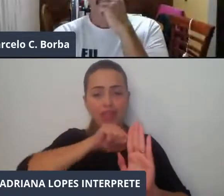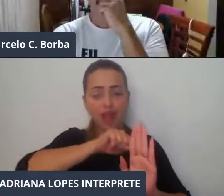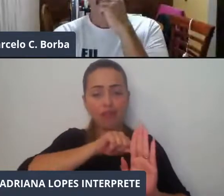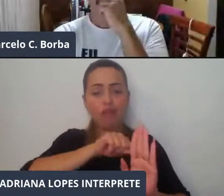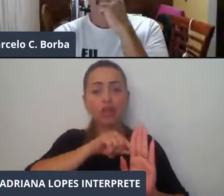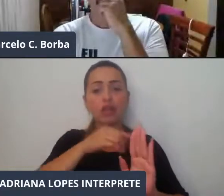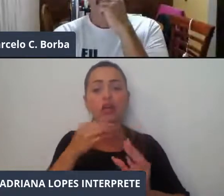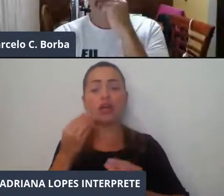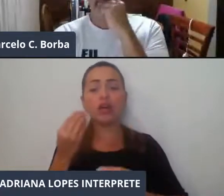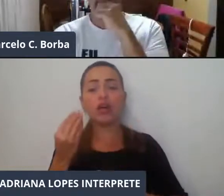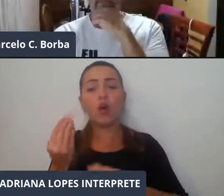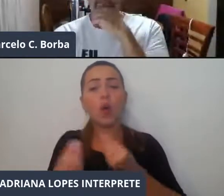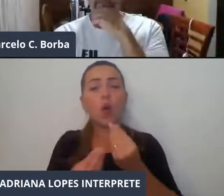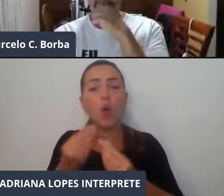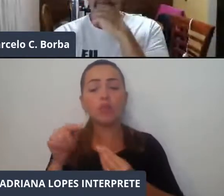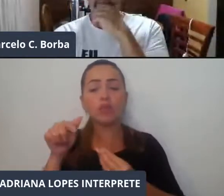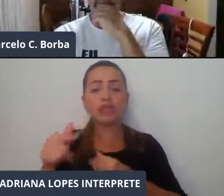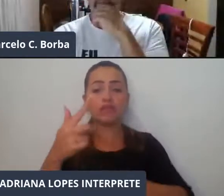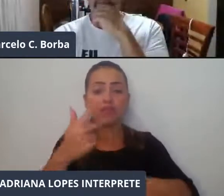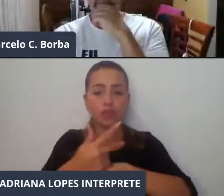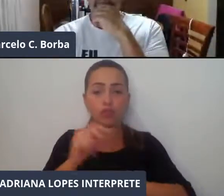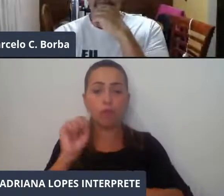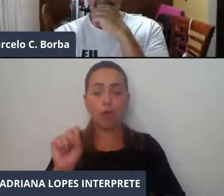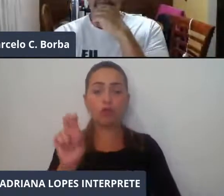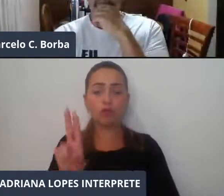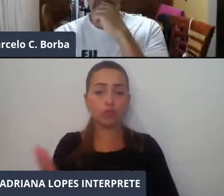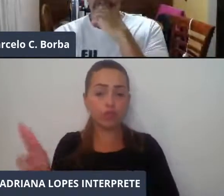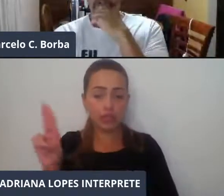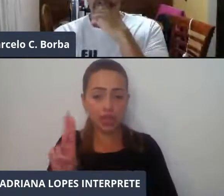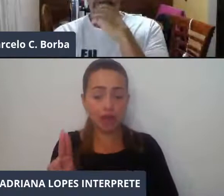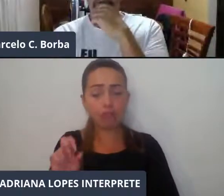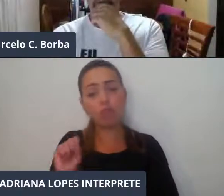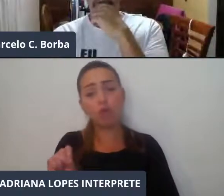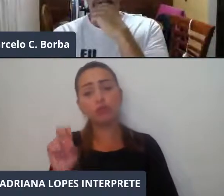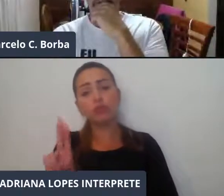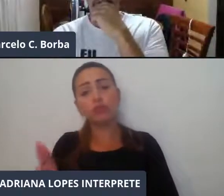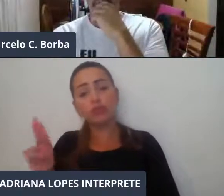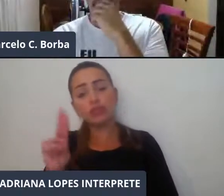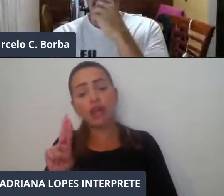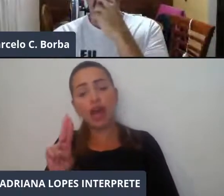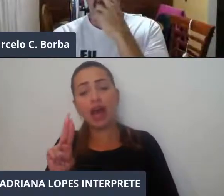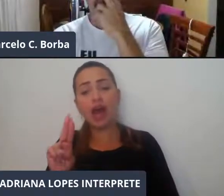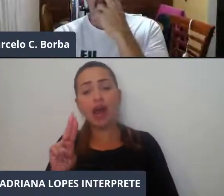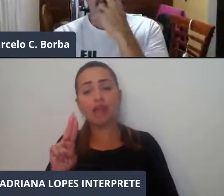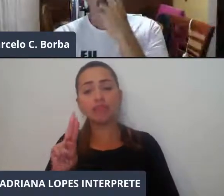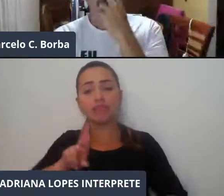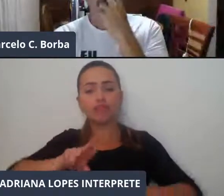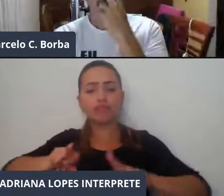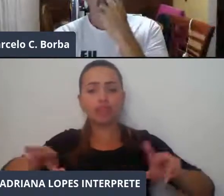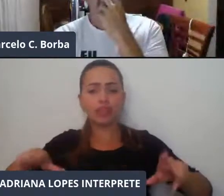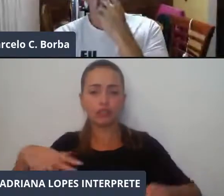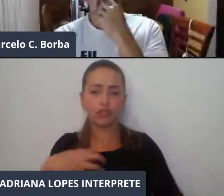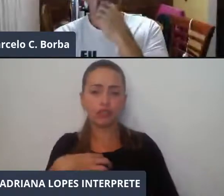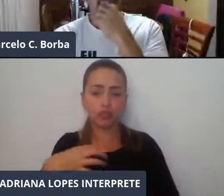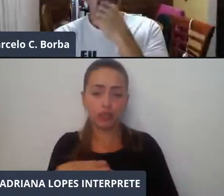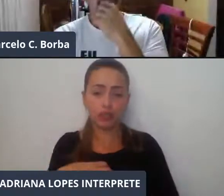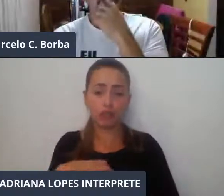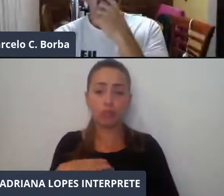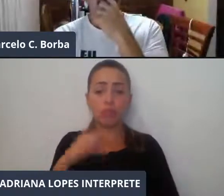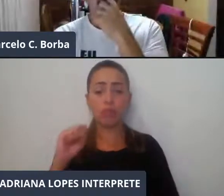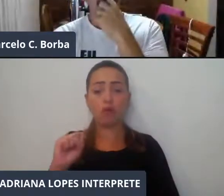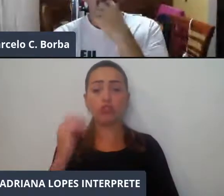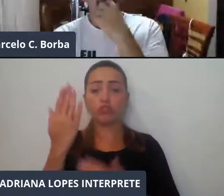de como esse vídeo pode ser utilizado, né? Ele pode ser utilizado como uma lente, ele pode ser utilizado como